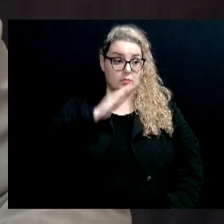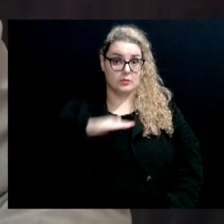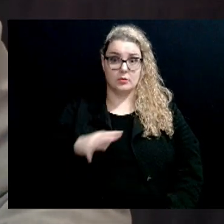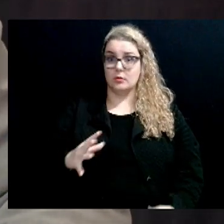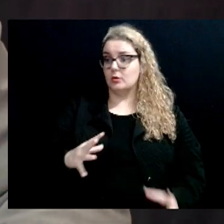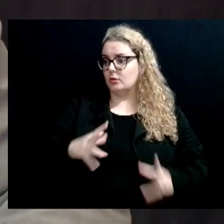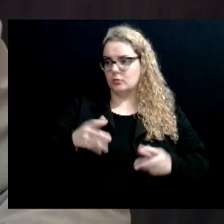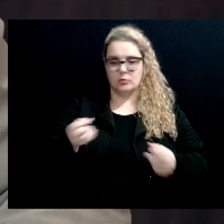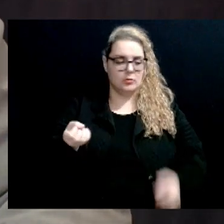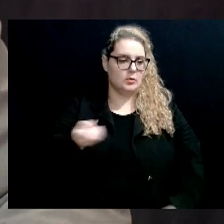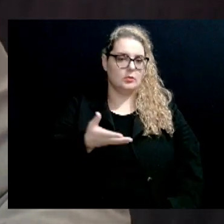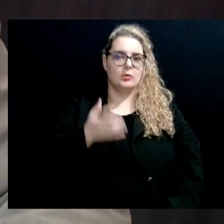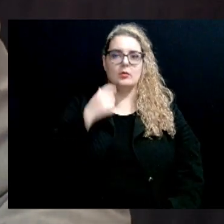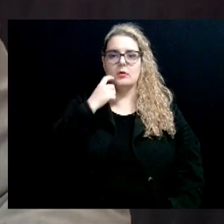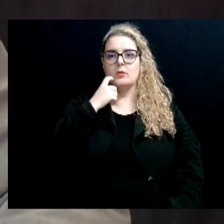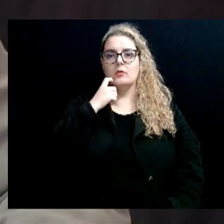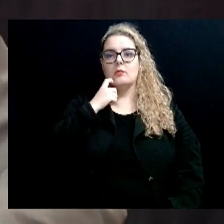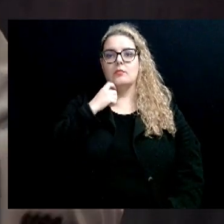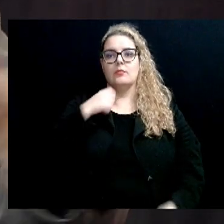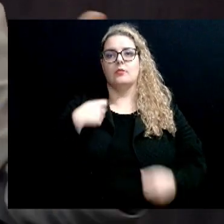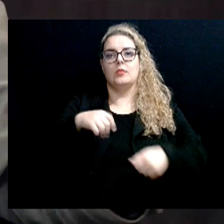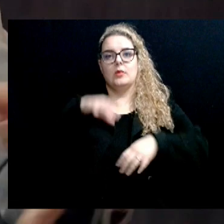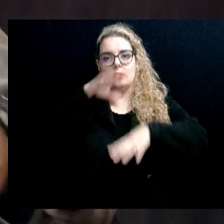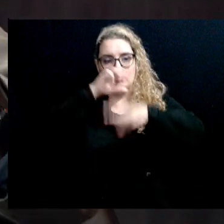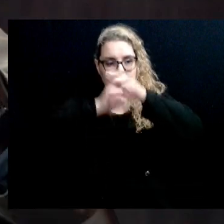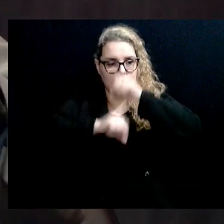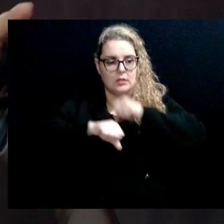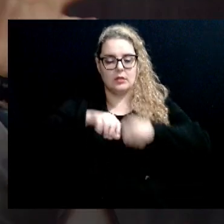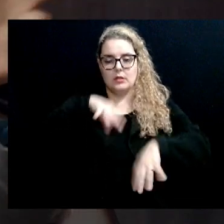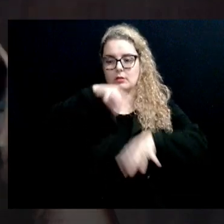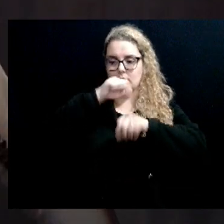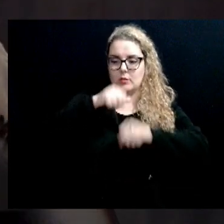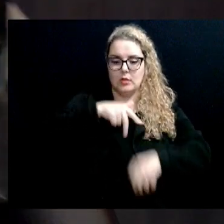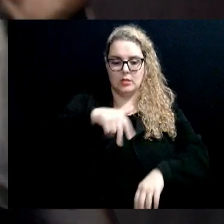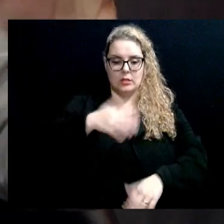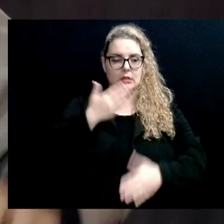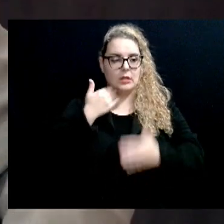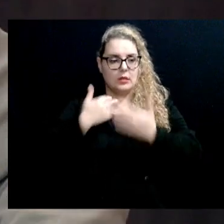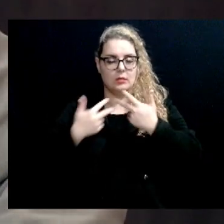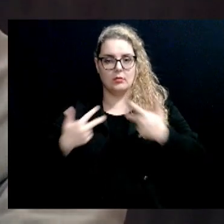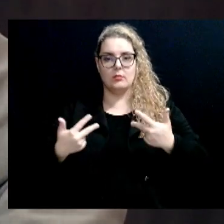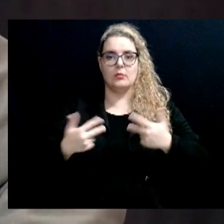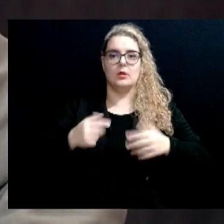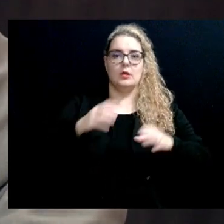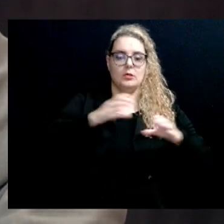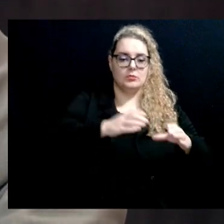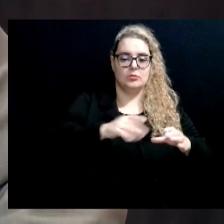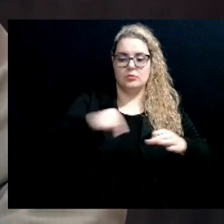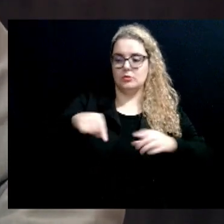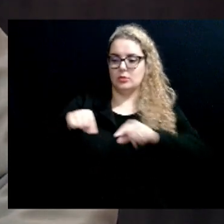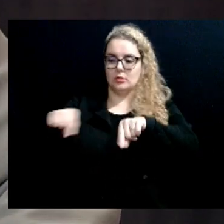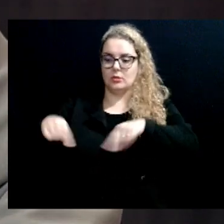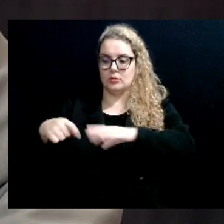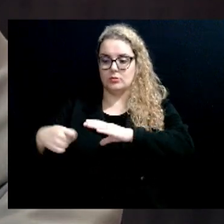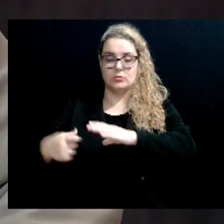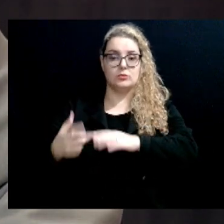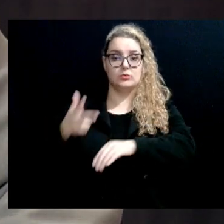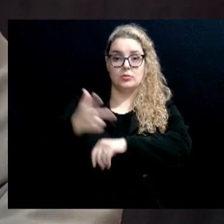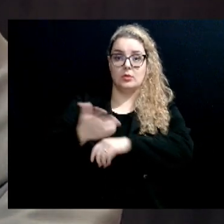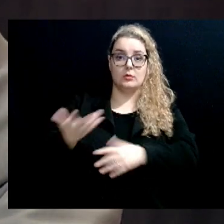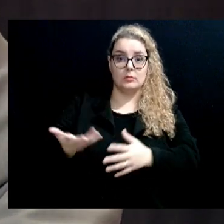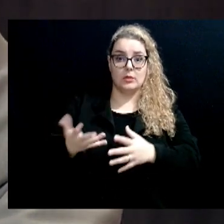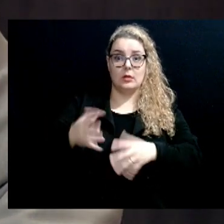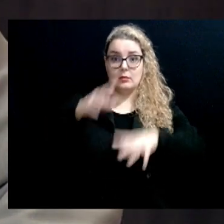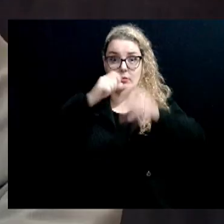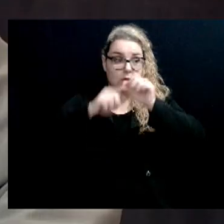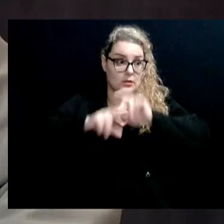precisa aprender a respirar, andar, caminhar, comer, que isso aqui é uma bola, que isso aqui é um estúdio, enfim, você precisa aprender um monte de coisa. E isso